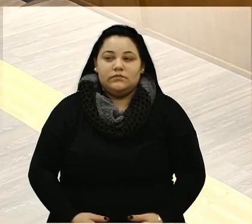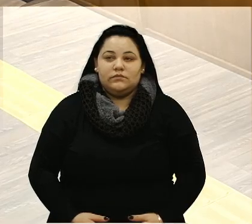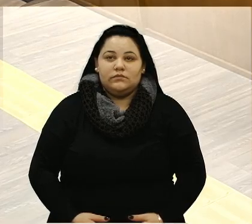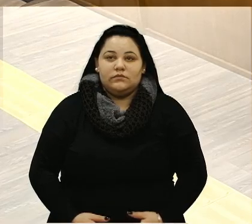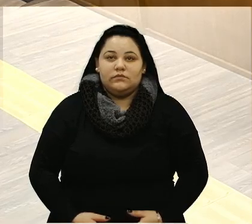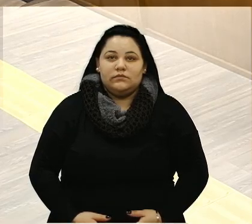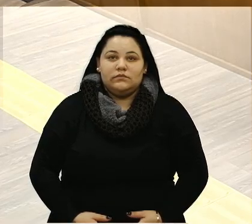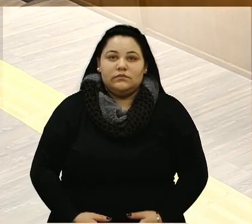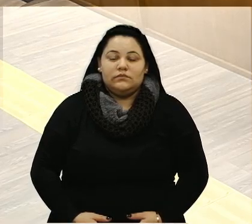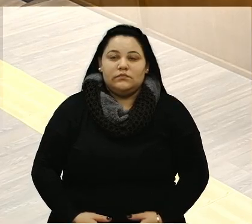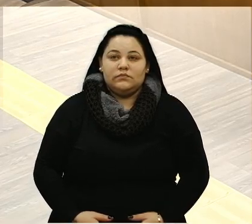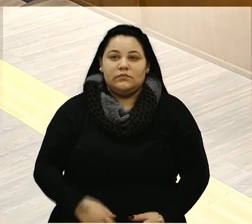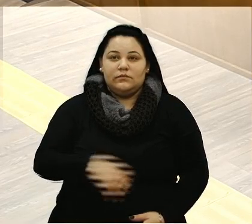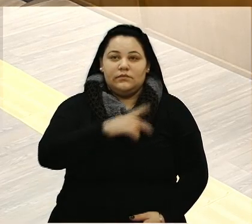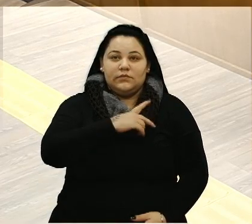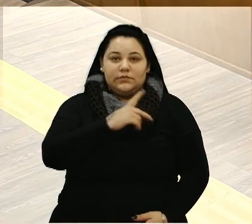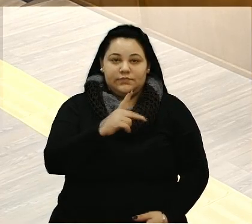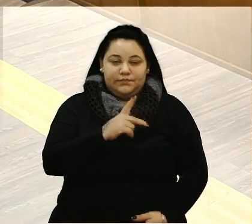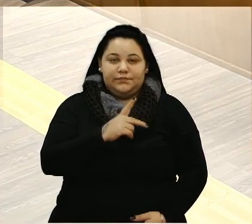Senhor